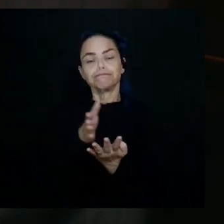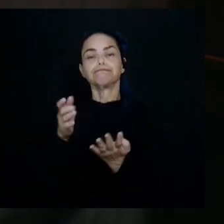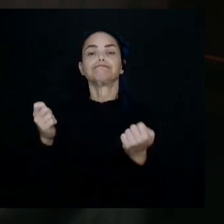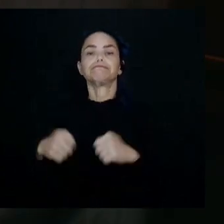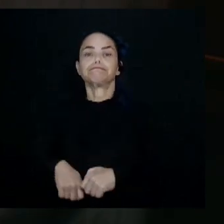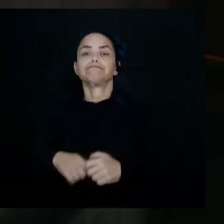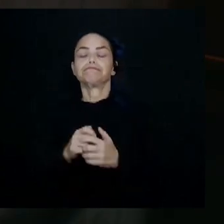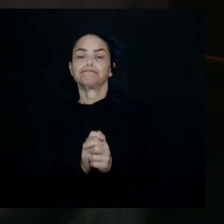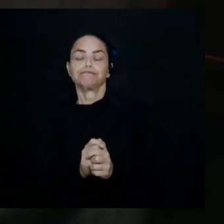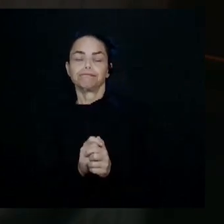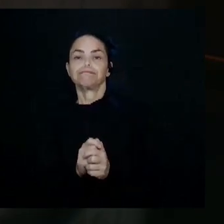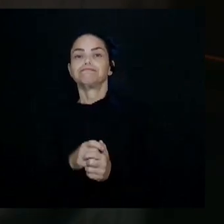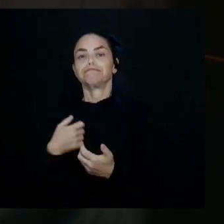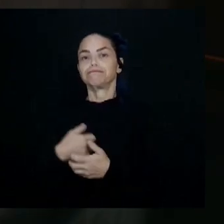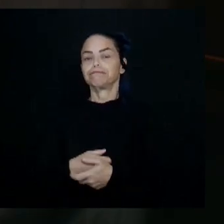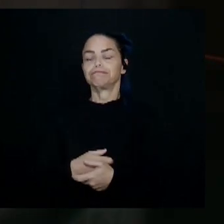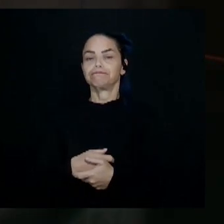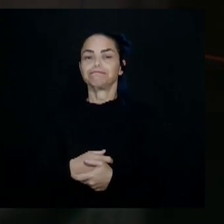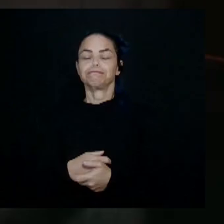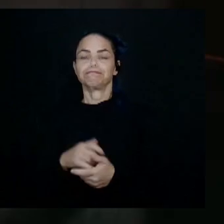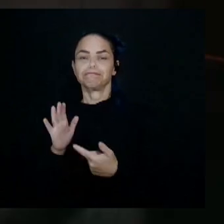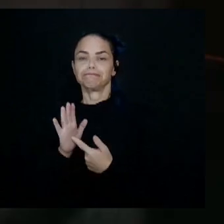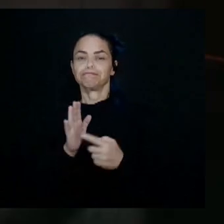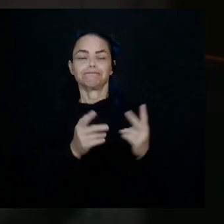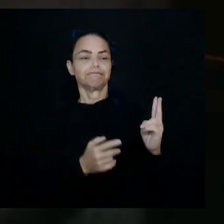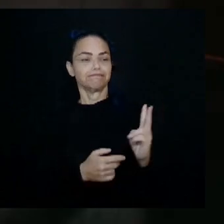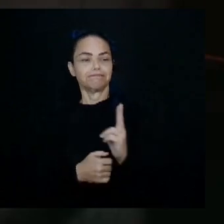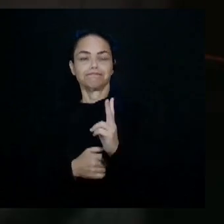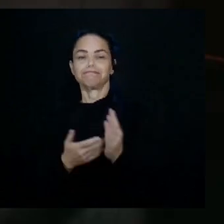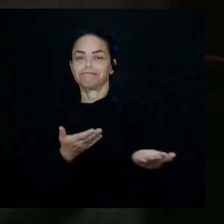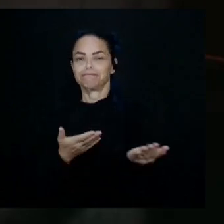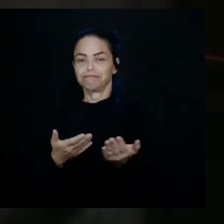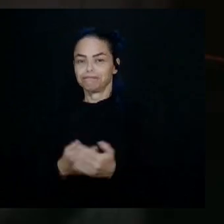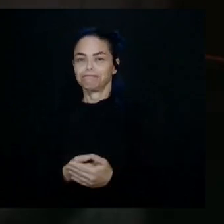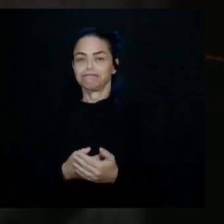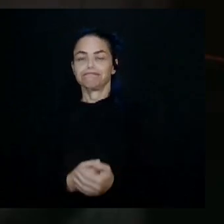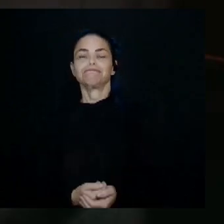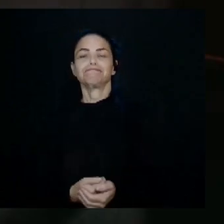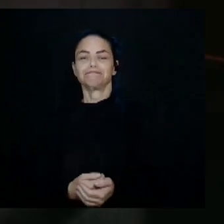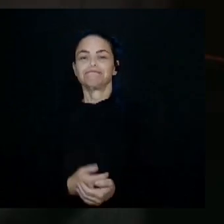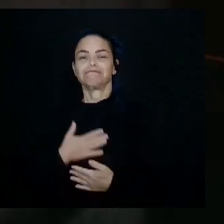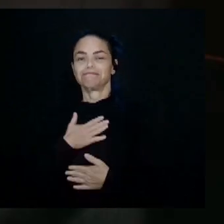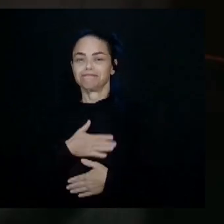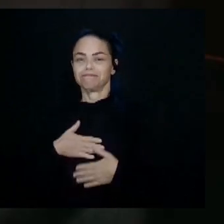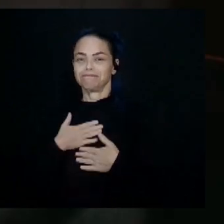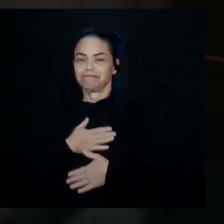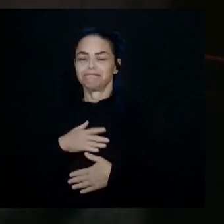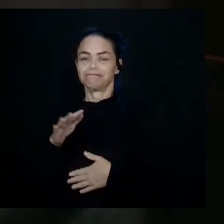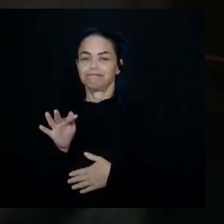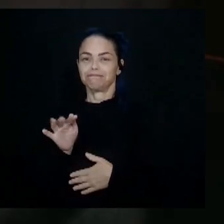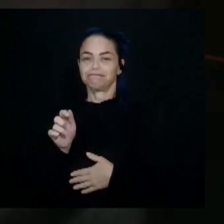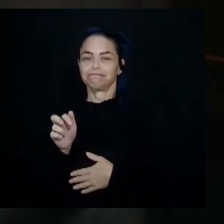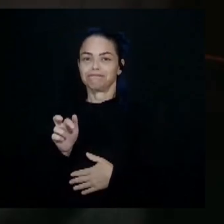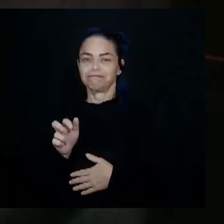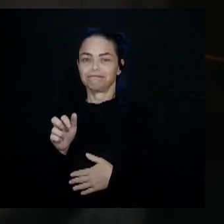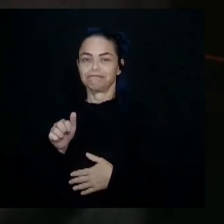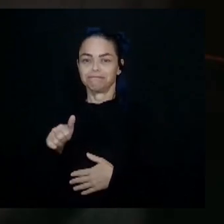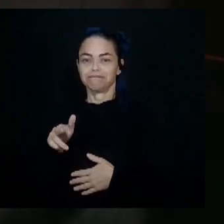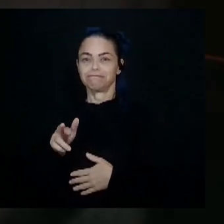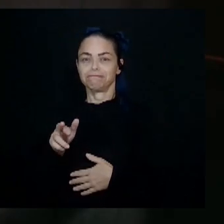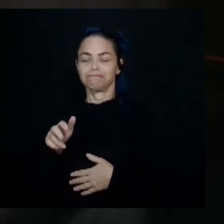apresentar então as nossas convidadas de hoje. A gente recebe com muita satisfação Fernanda Fernandes, ginecologista